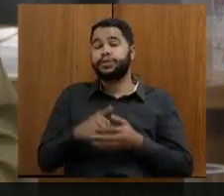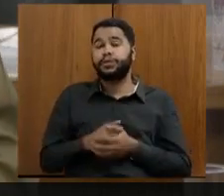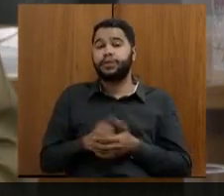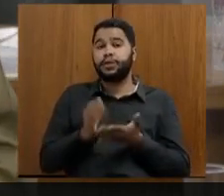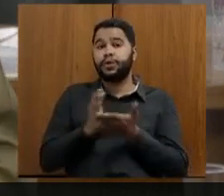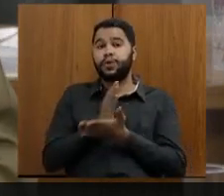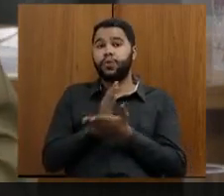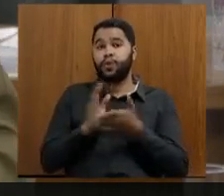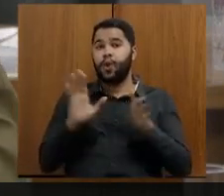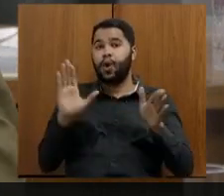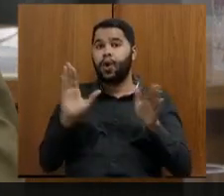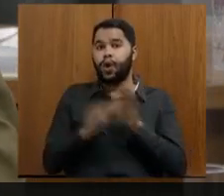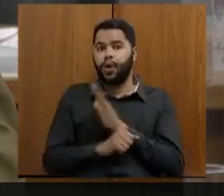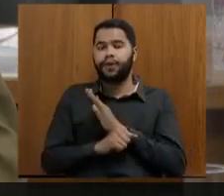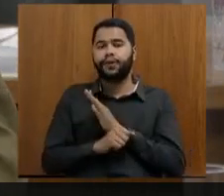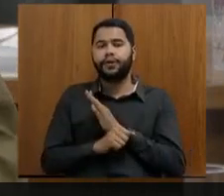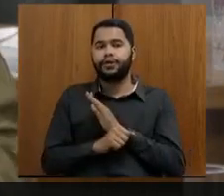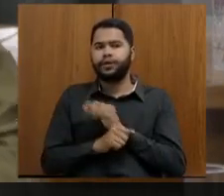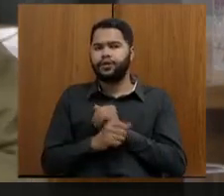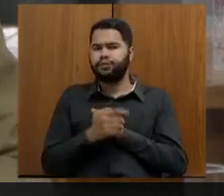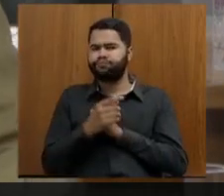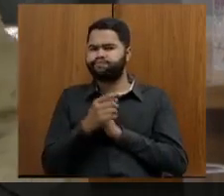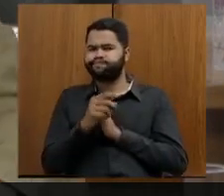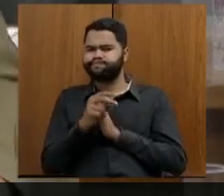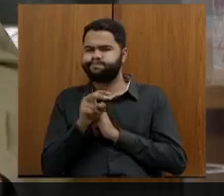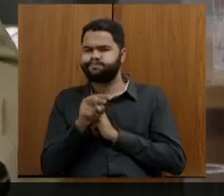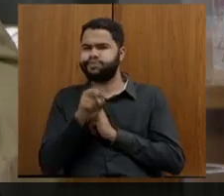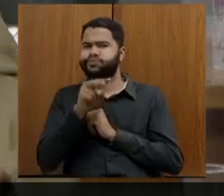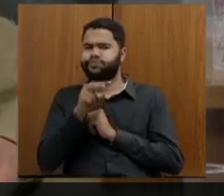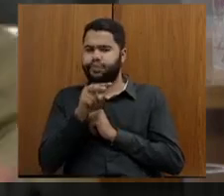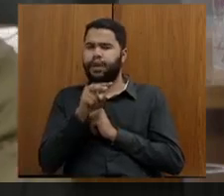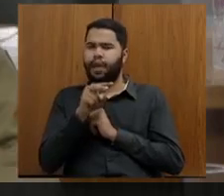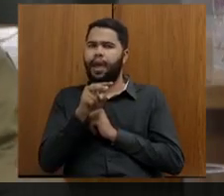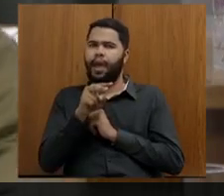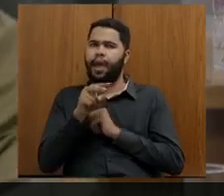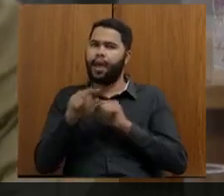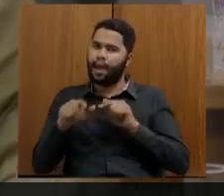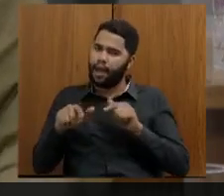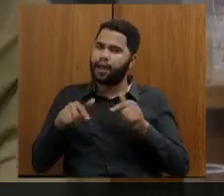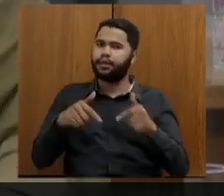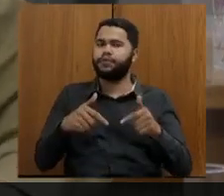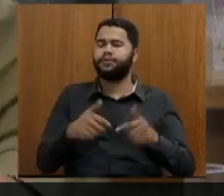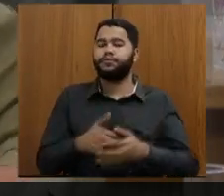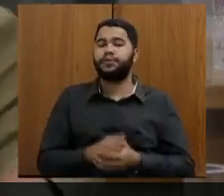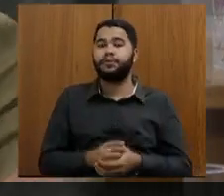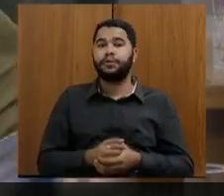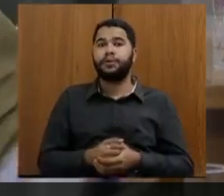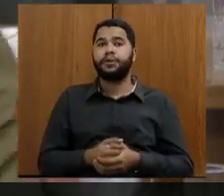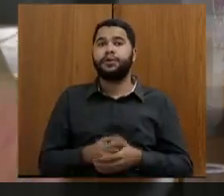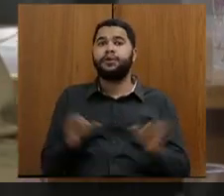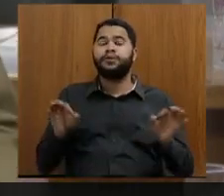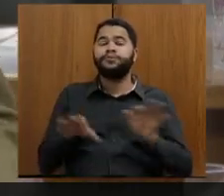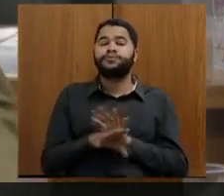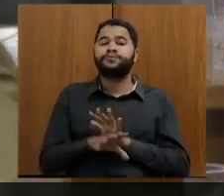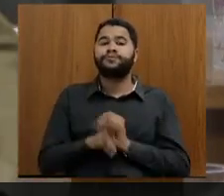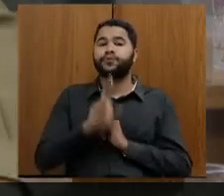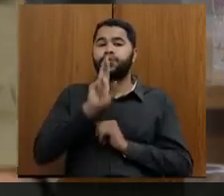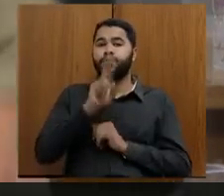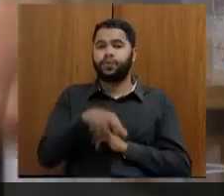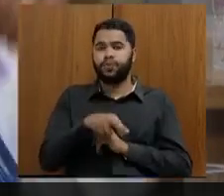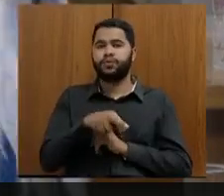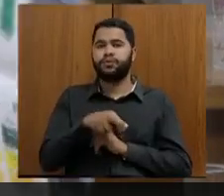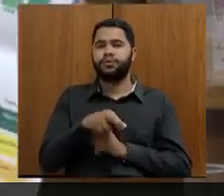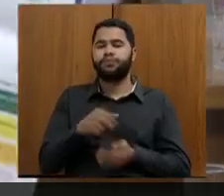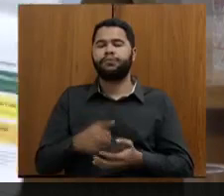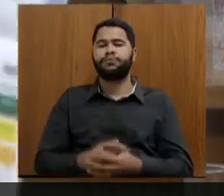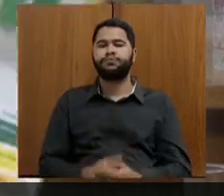tinha alguns erros furtados e o que não chamou a atenção e permitiu a gente fazer aquela ação exitosa Agora vou fechar vou falar dos resultados